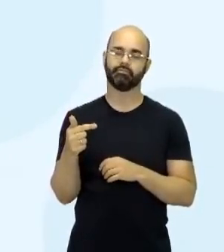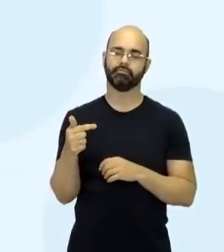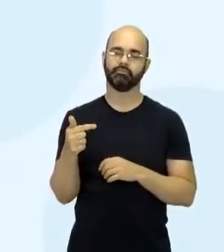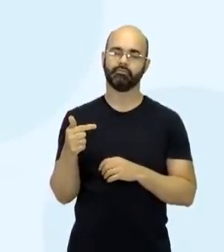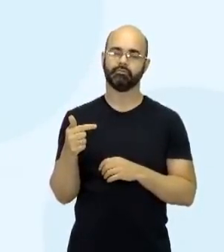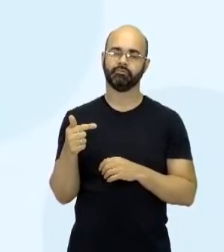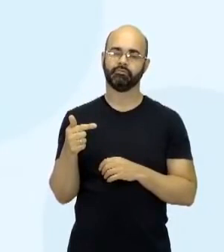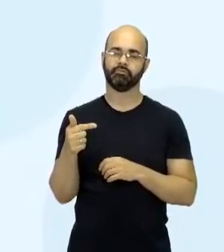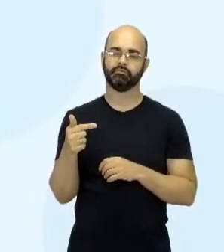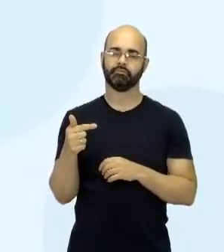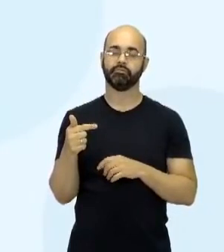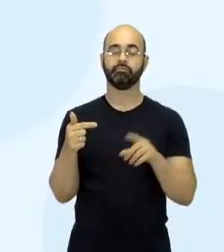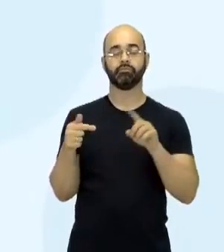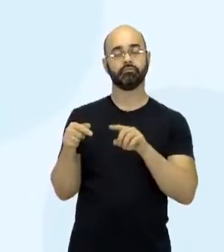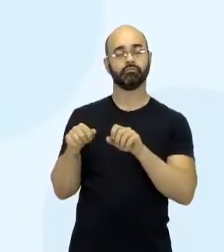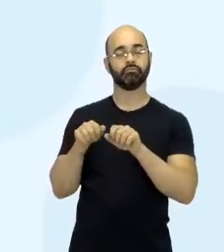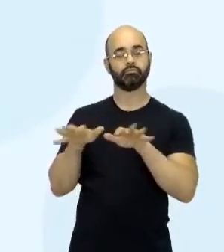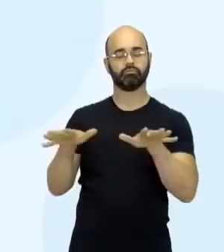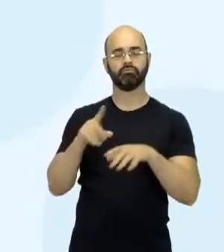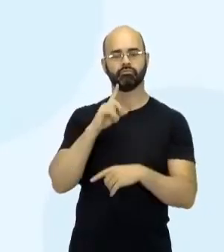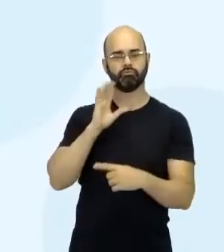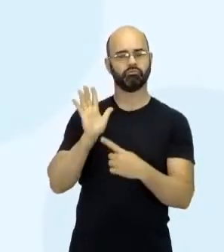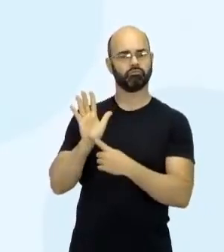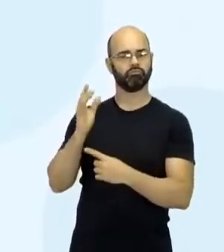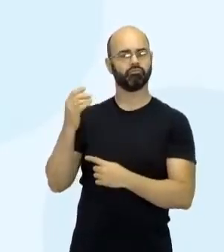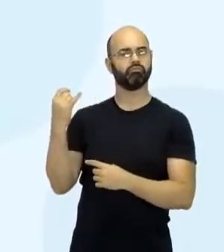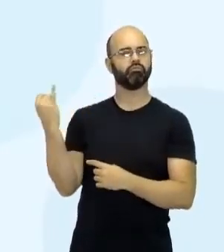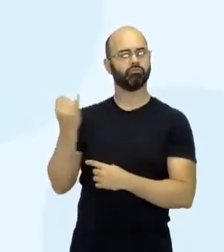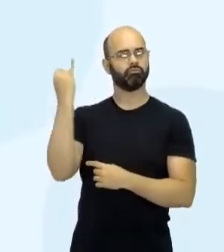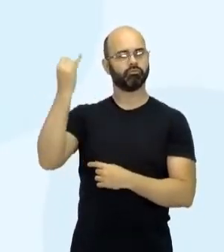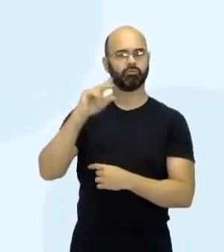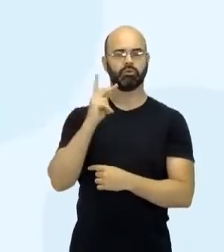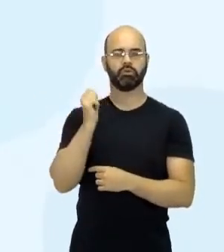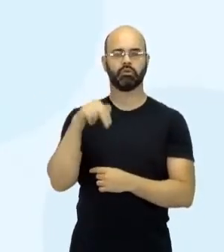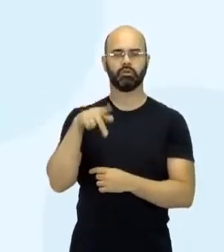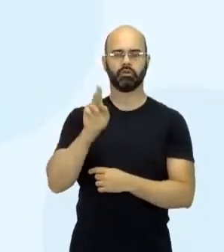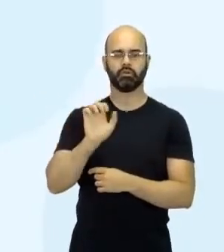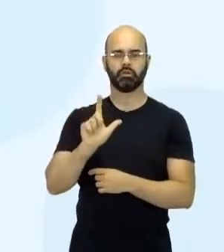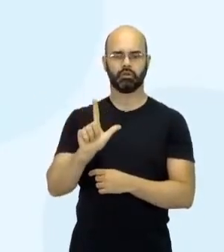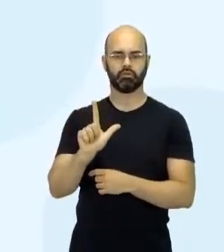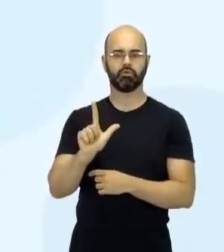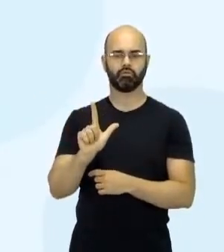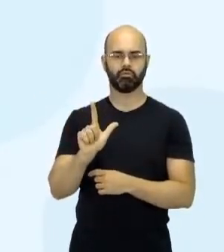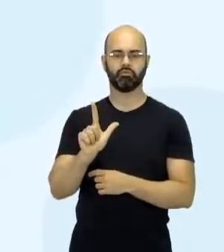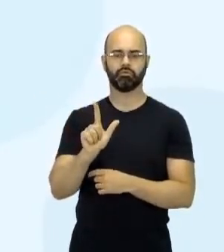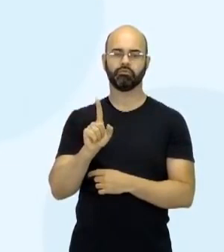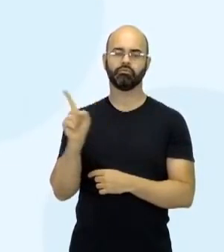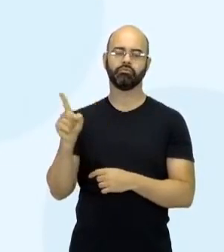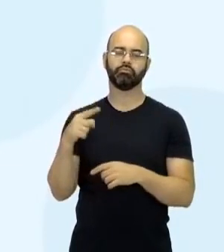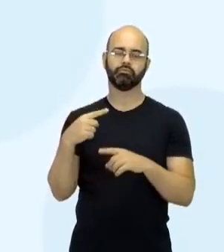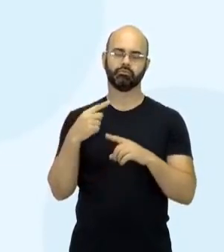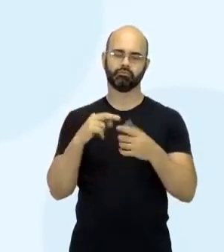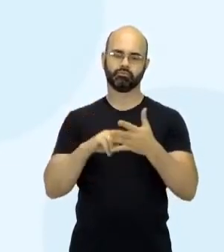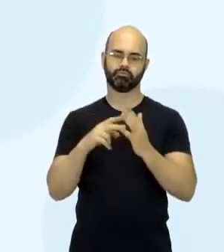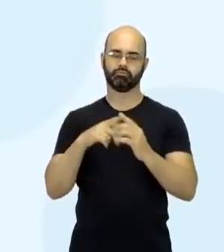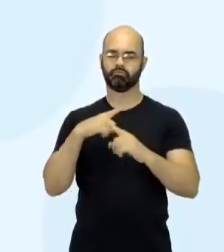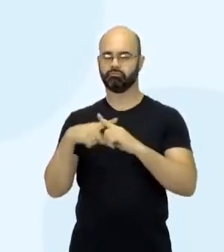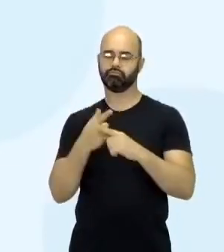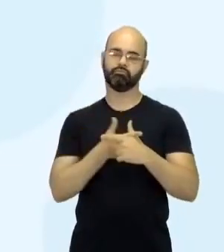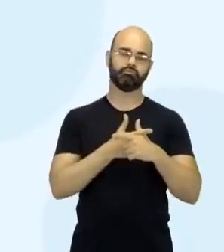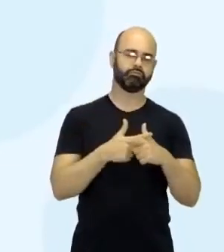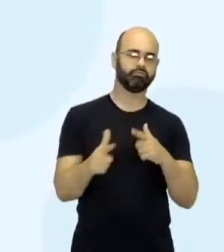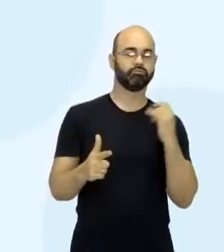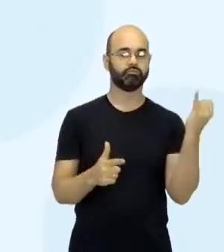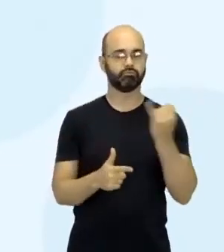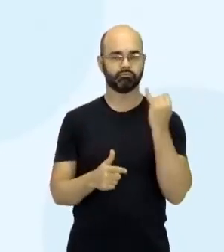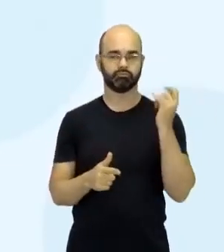1867 foi demonstrada sua eficácia por Hankel. No caso, essas têm as unidades de multiplicação e divisão, que é